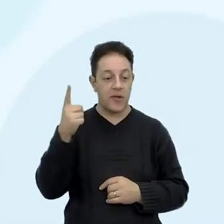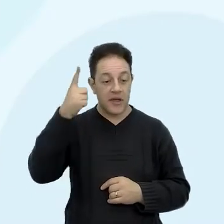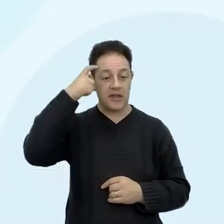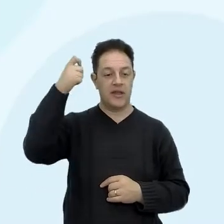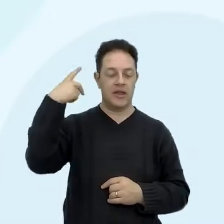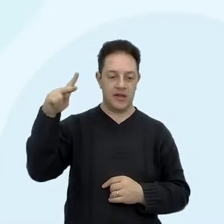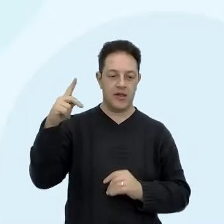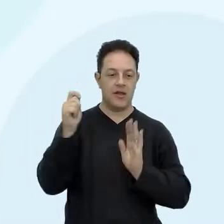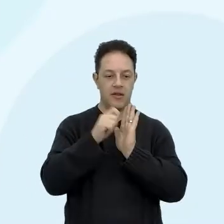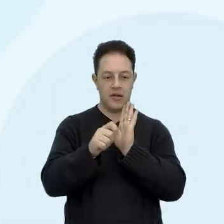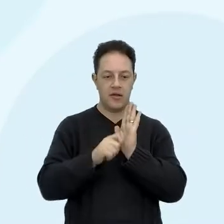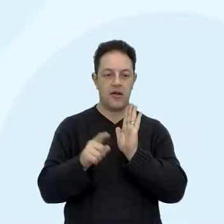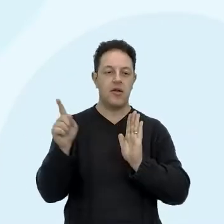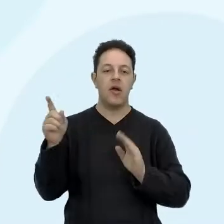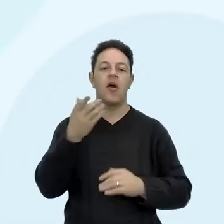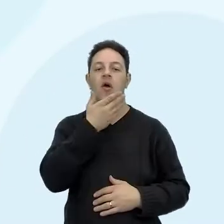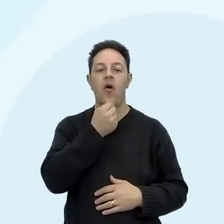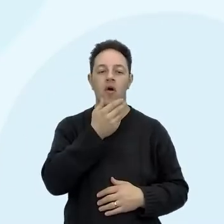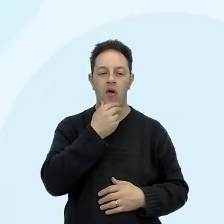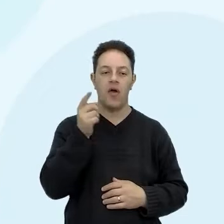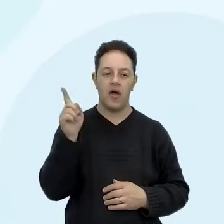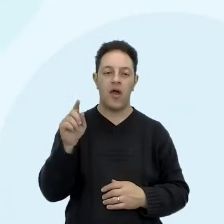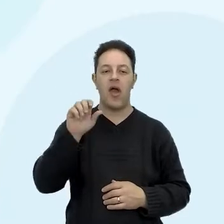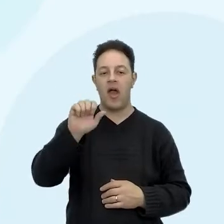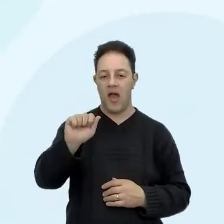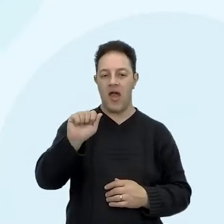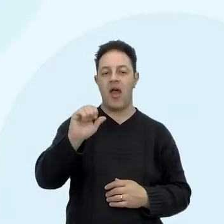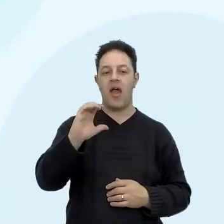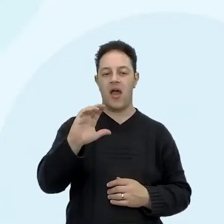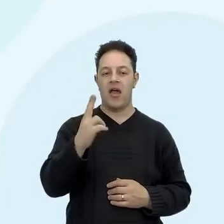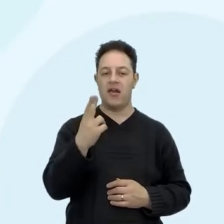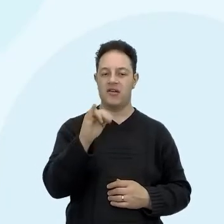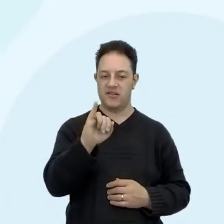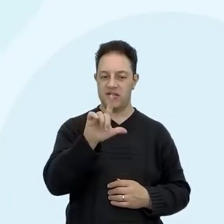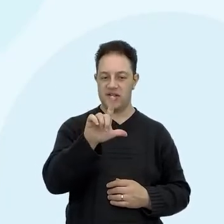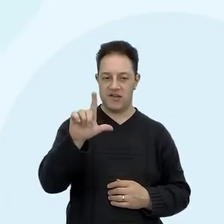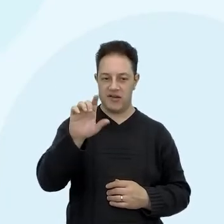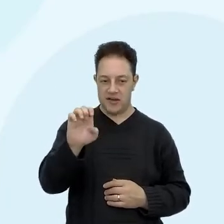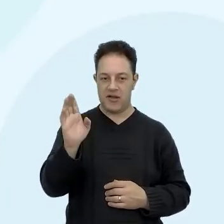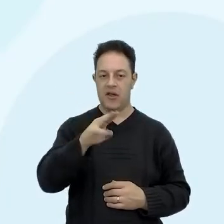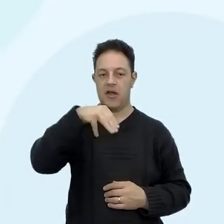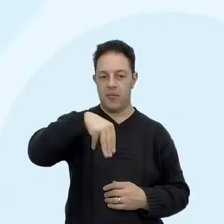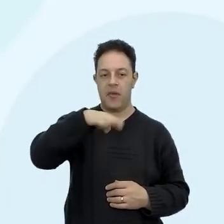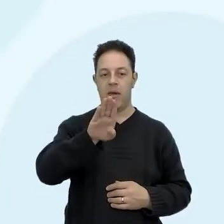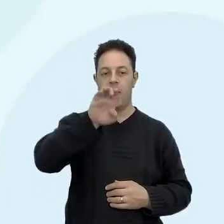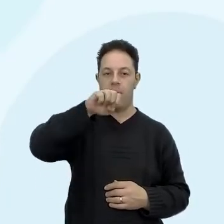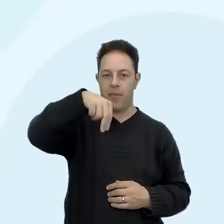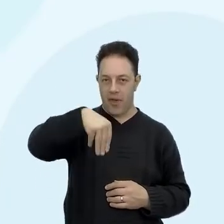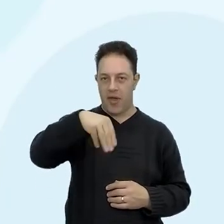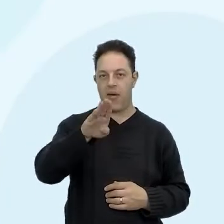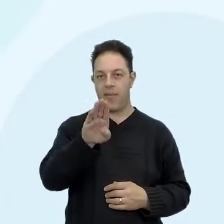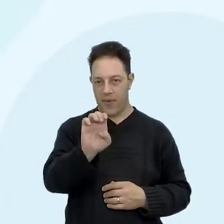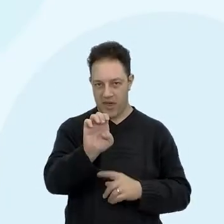Que eu vou ler para vocês. Para o filósofo camaronês Achille Mbembe, a ideia de raça se